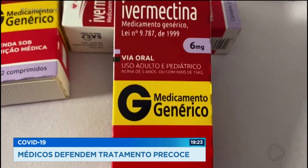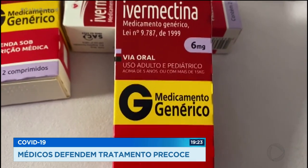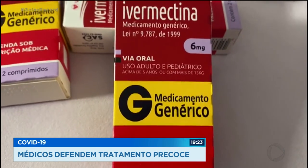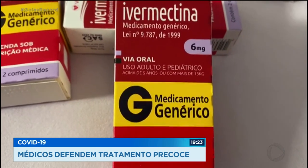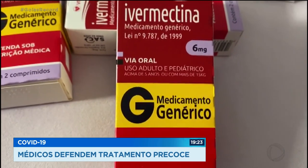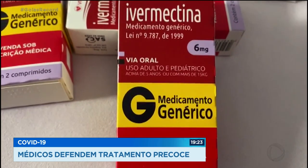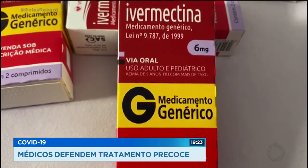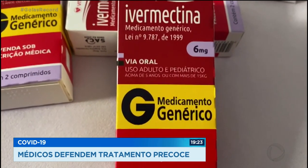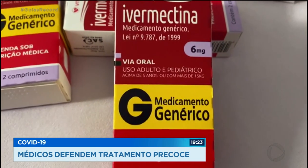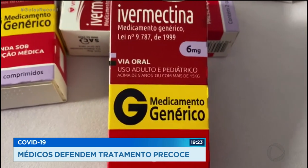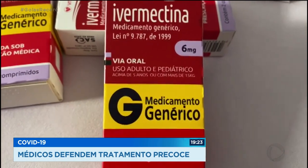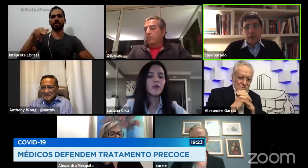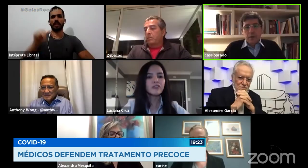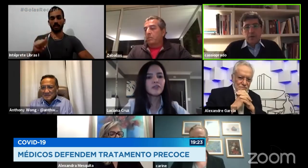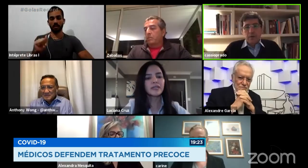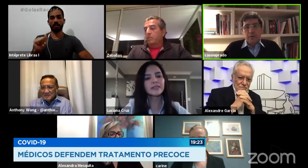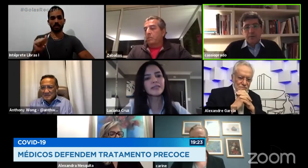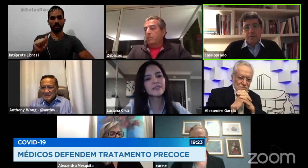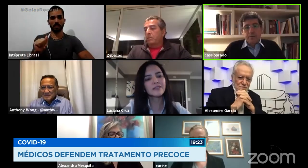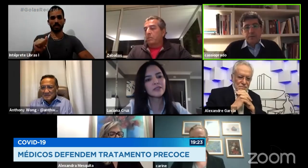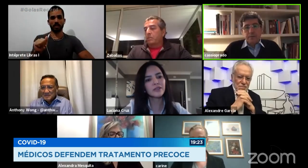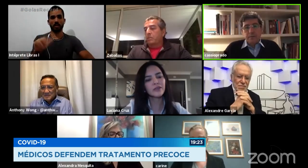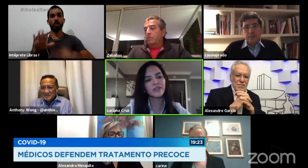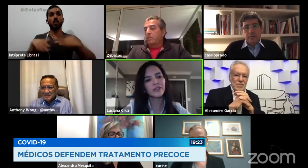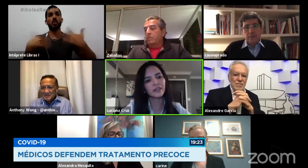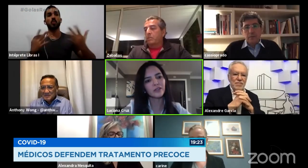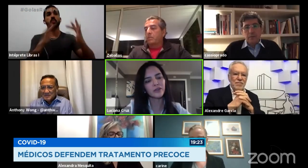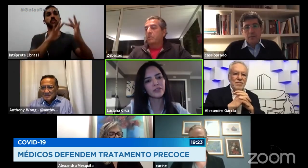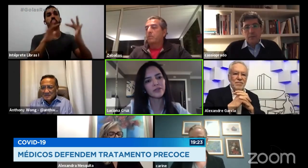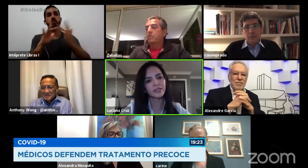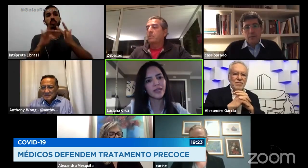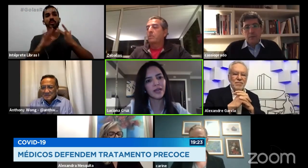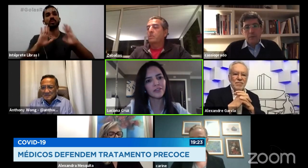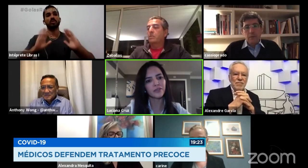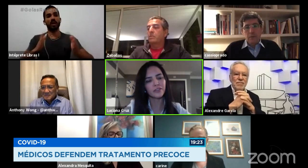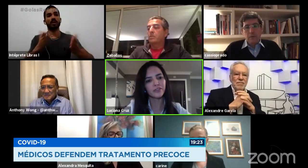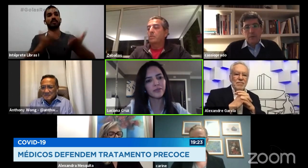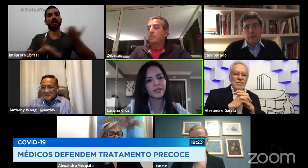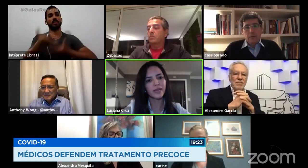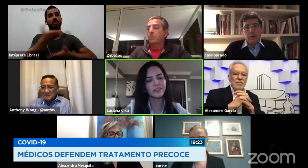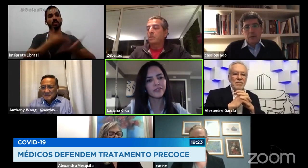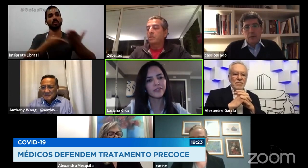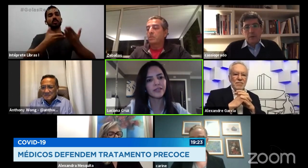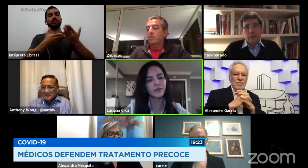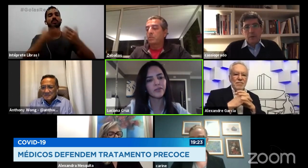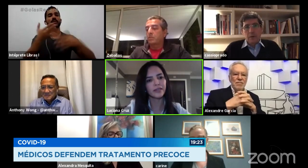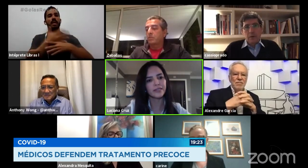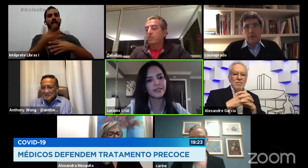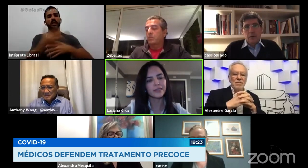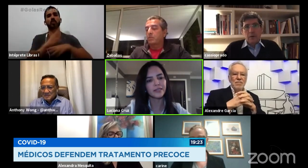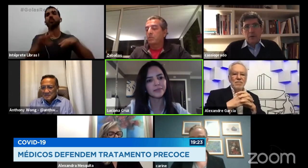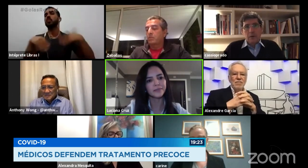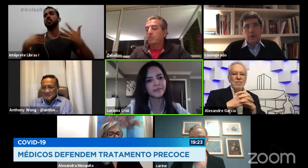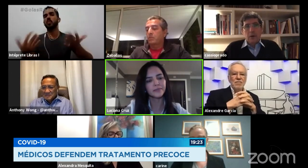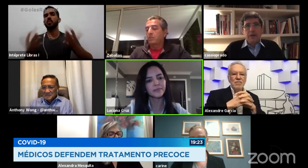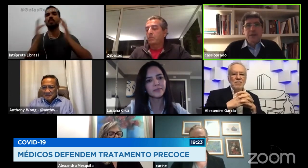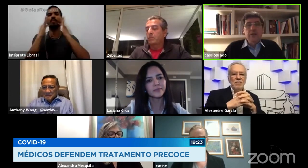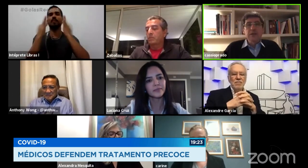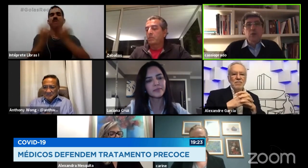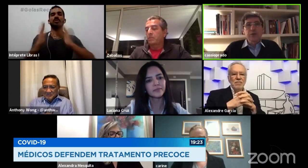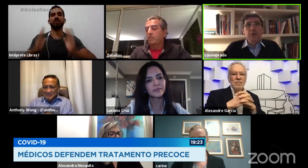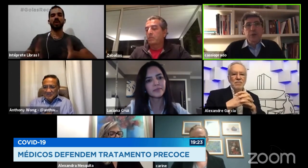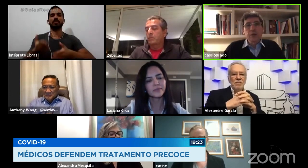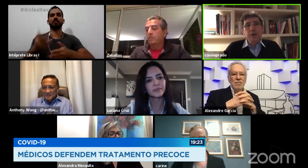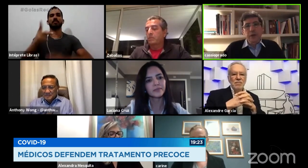prevenir a couve de 19 do senhor já tratou na sua cidade quantos familiares já fizeram a profilaxia